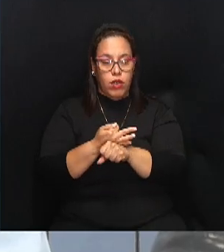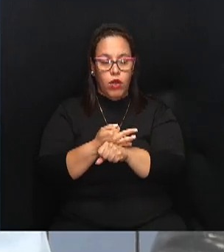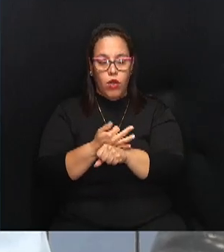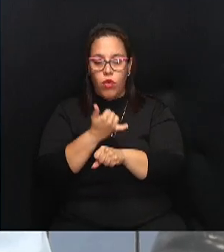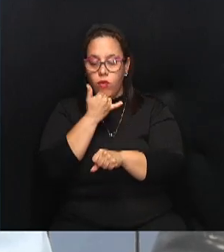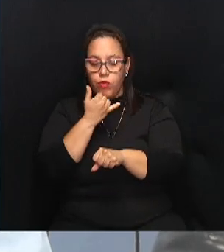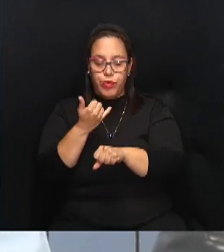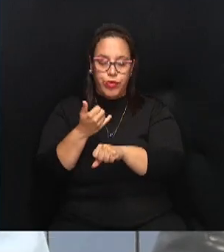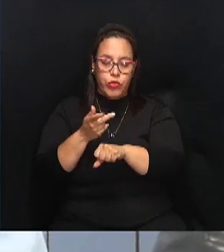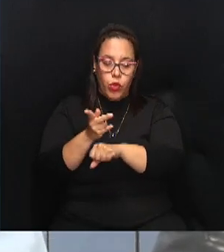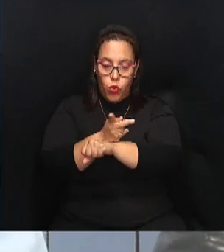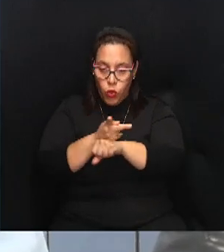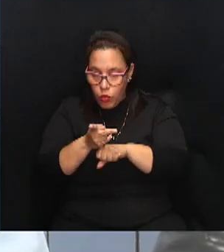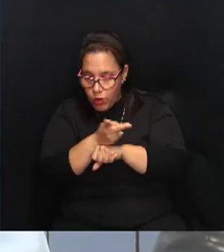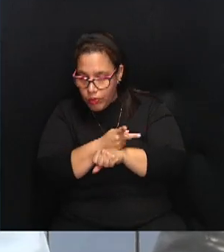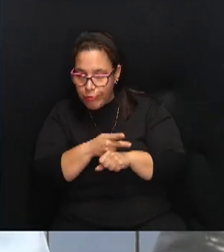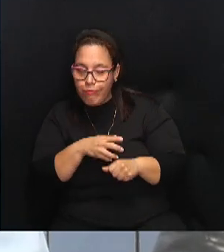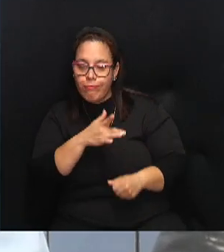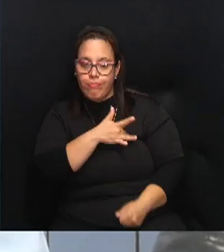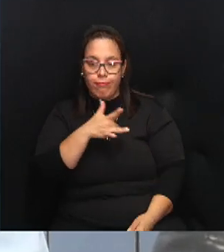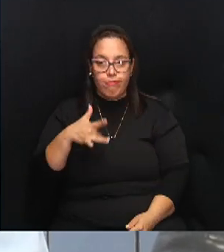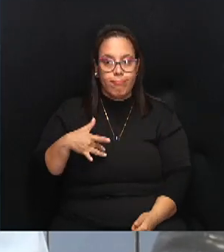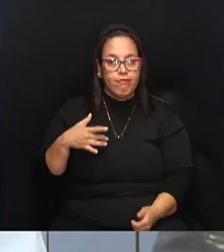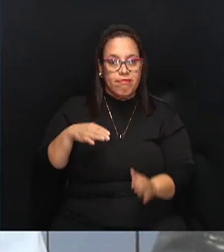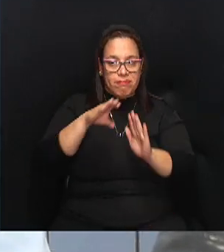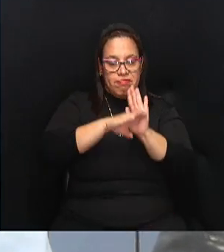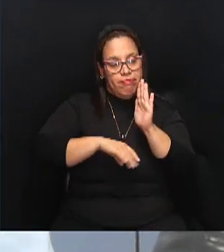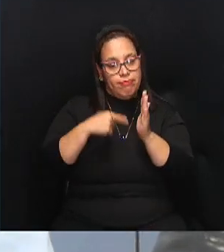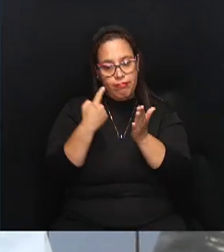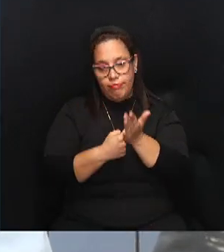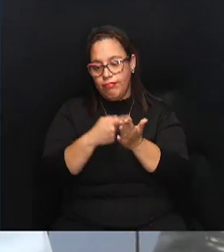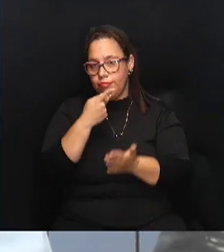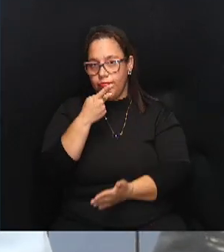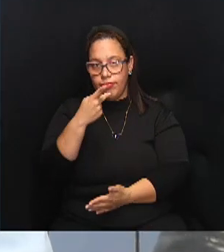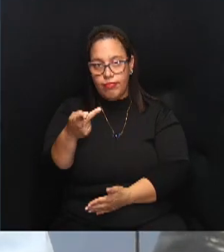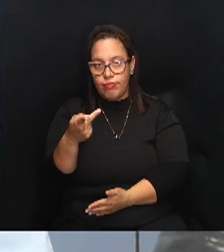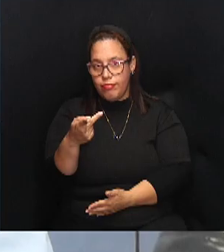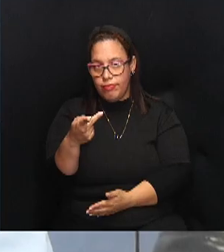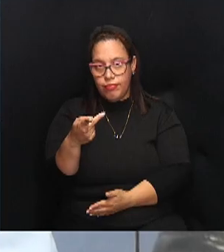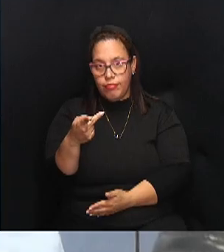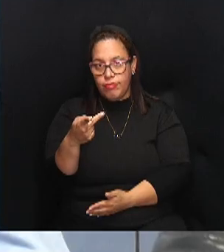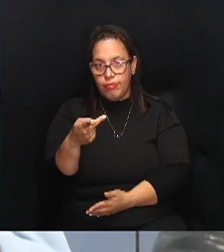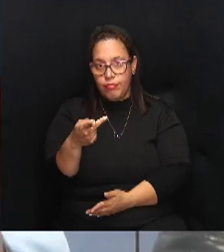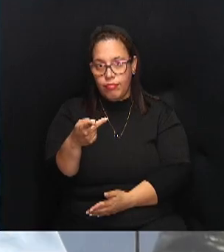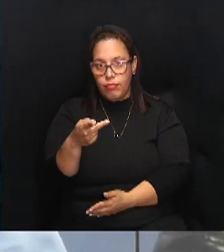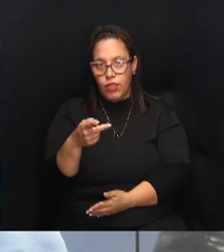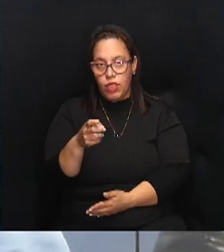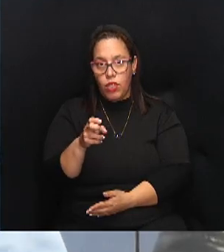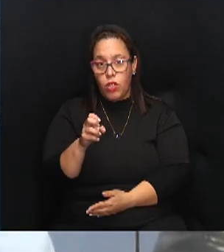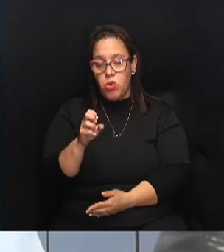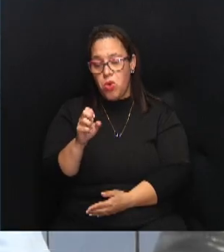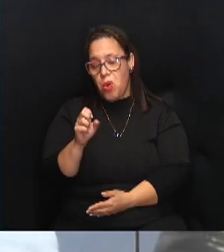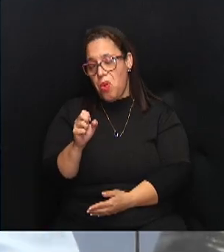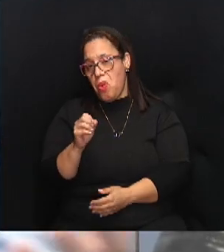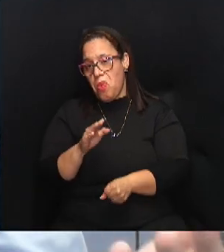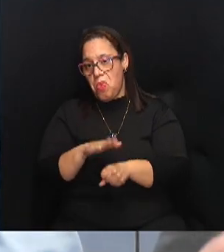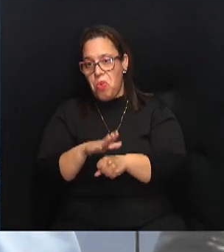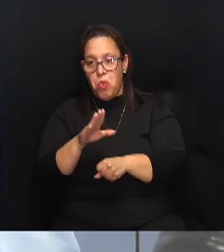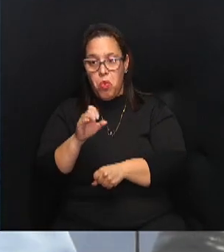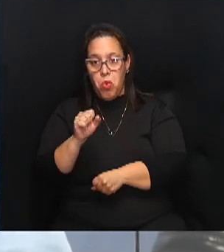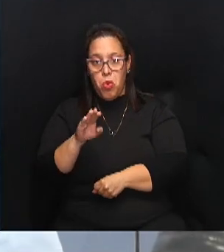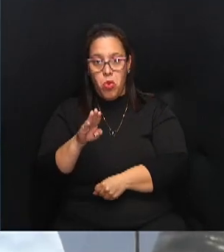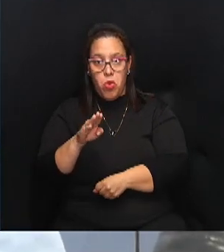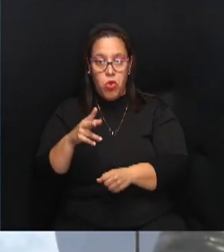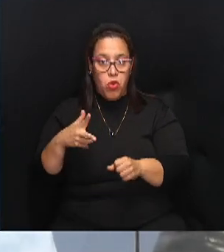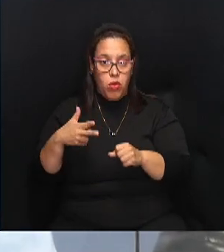não dá para inviabilizar um convênio como esse, alegando que isso é um subemprego, ou que vai,